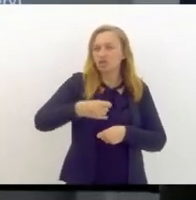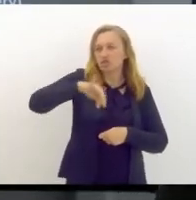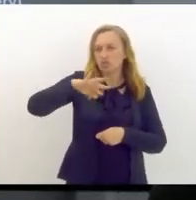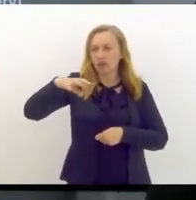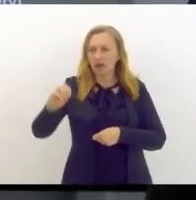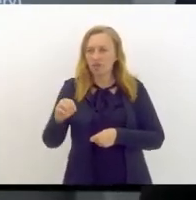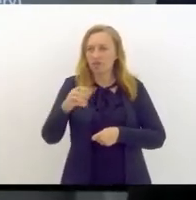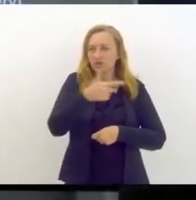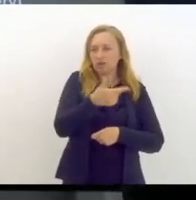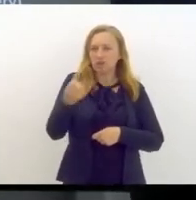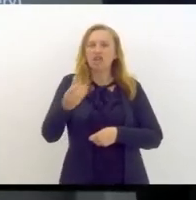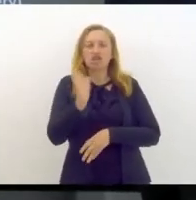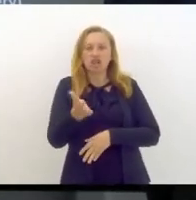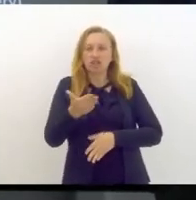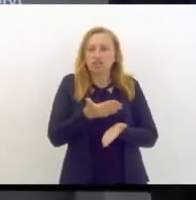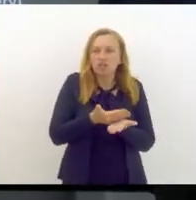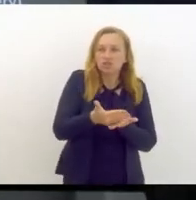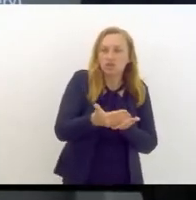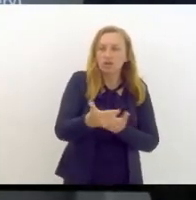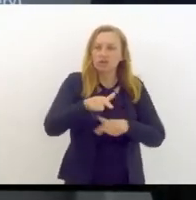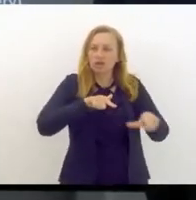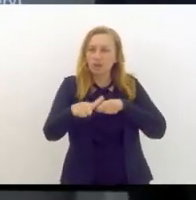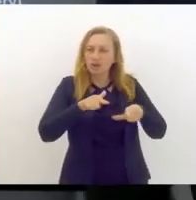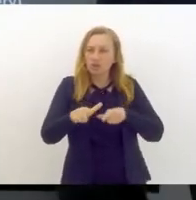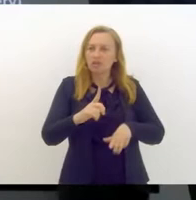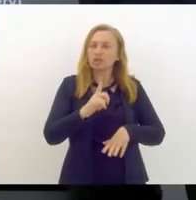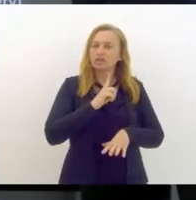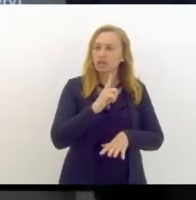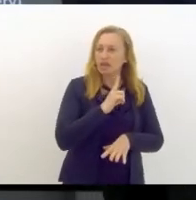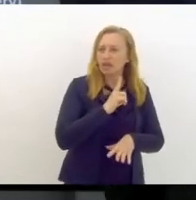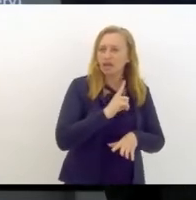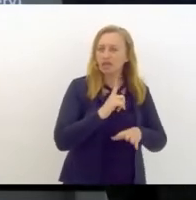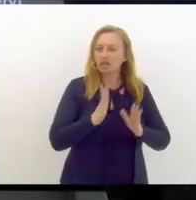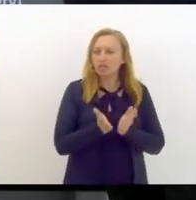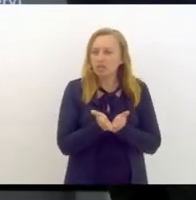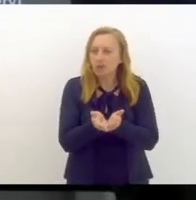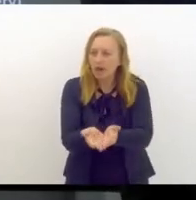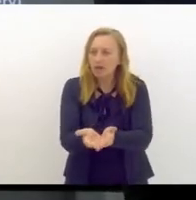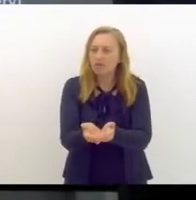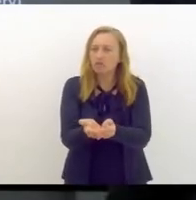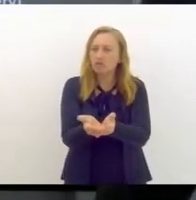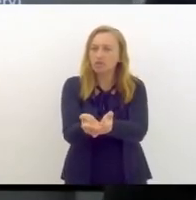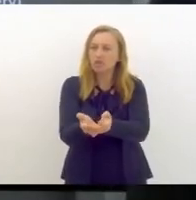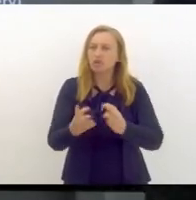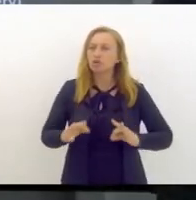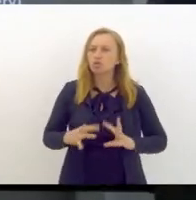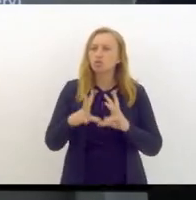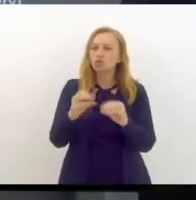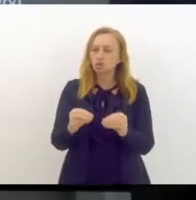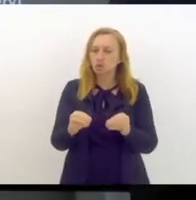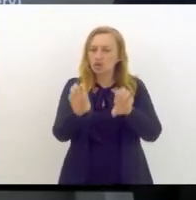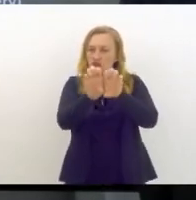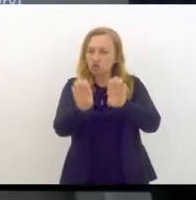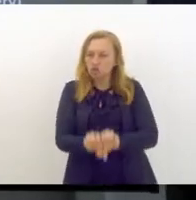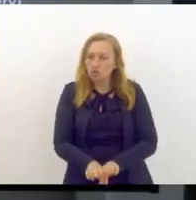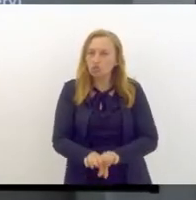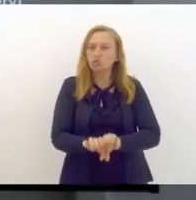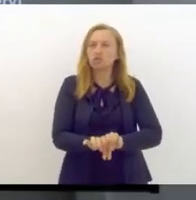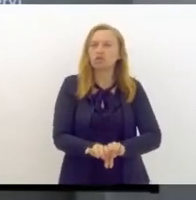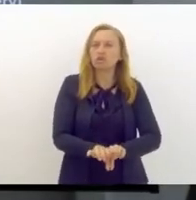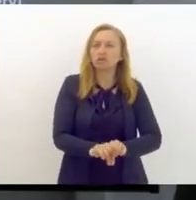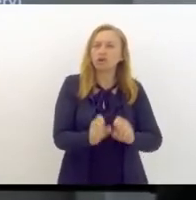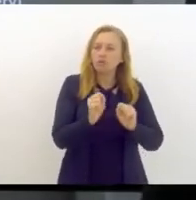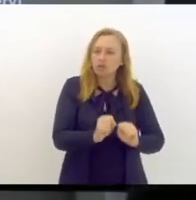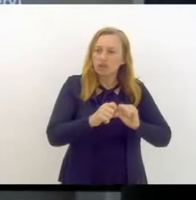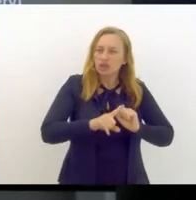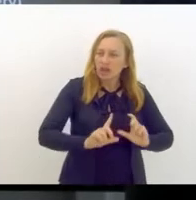começou a trabalhar no território. Então, a gente tem sede, a gente tem embarcação, a gente implantou estrutura de sinalização sempre que possível, a gente